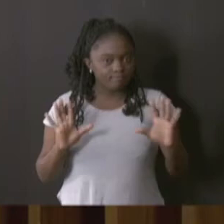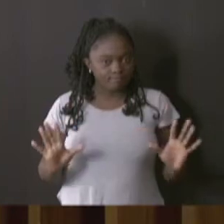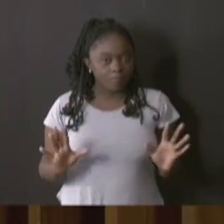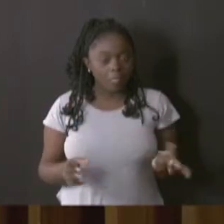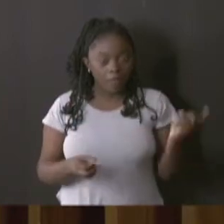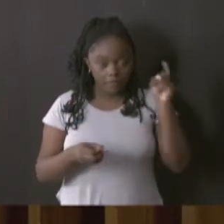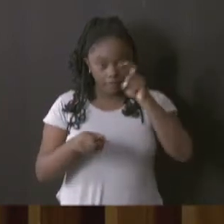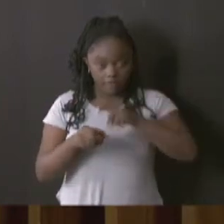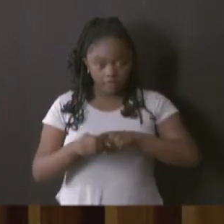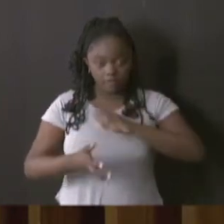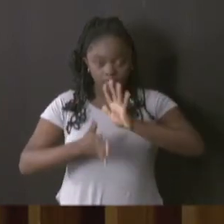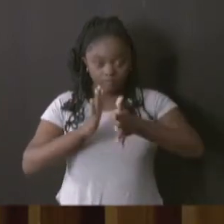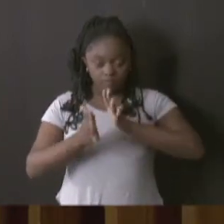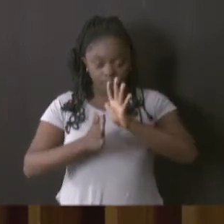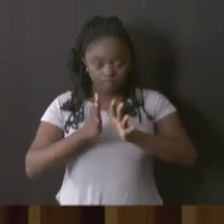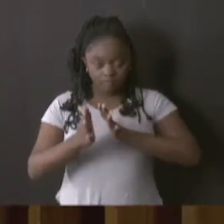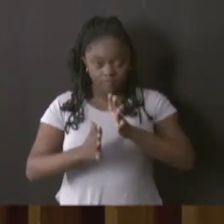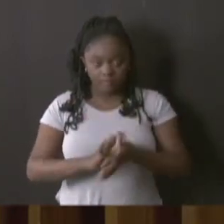Voltando para Libras,